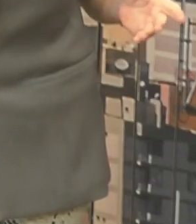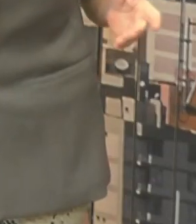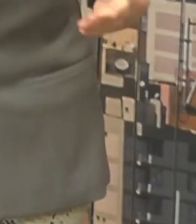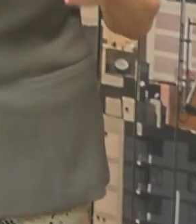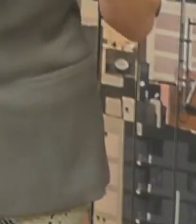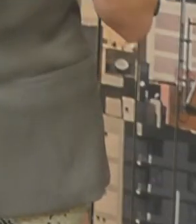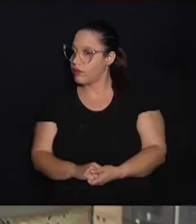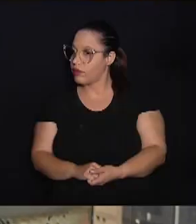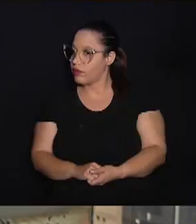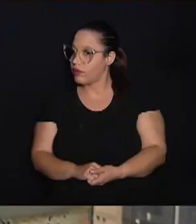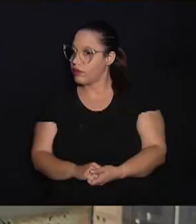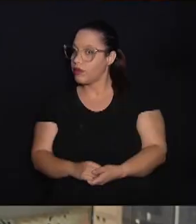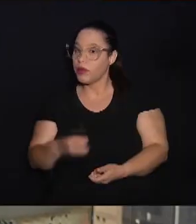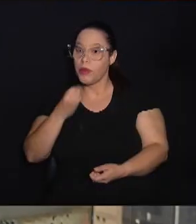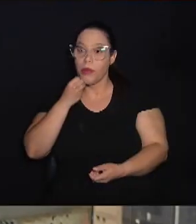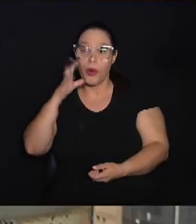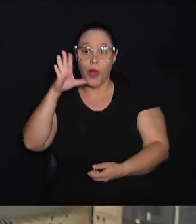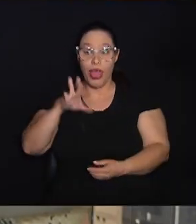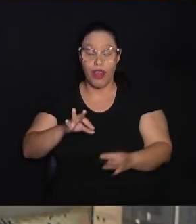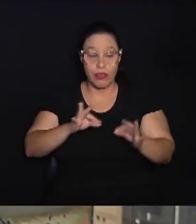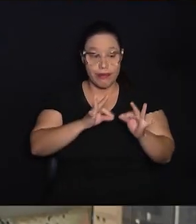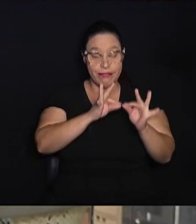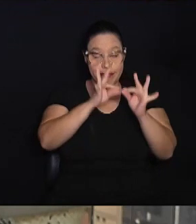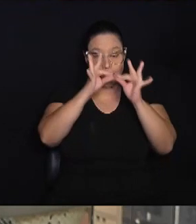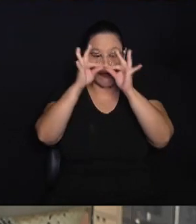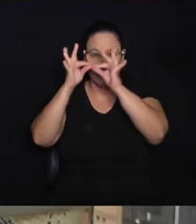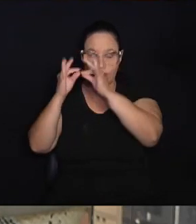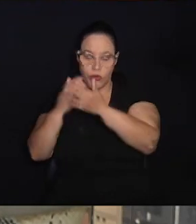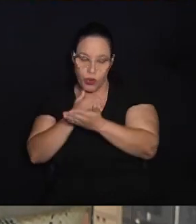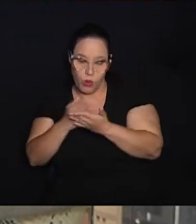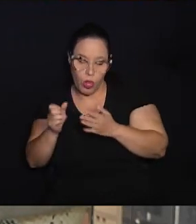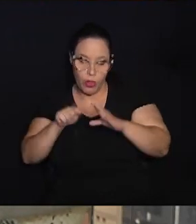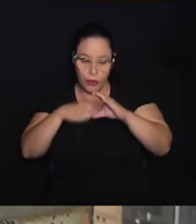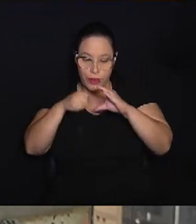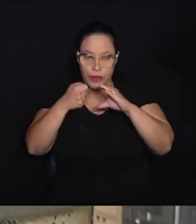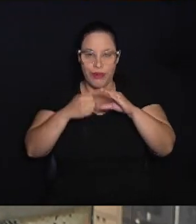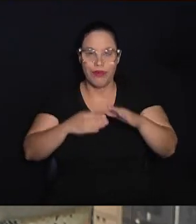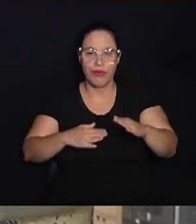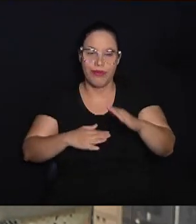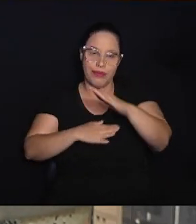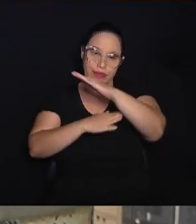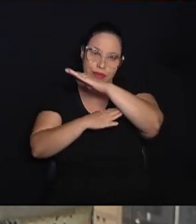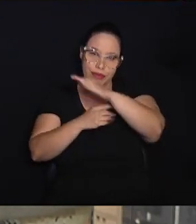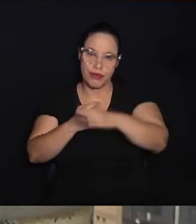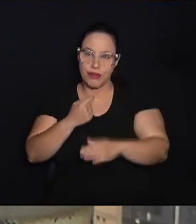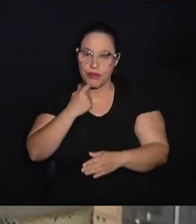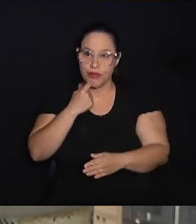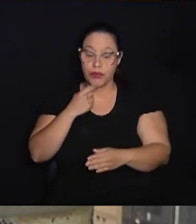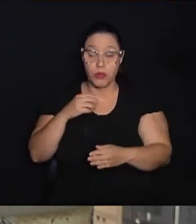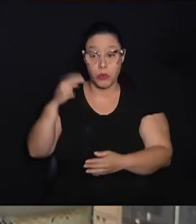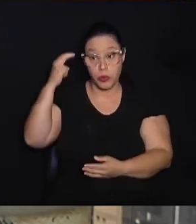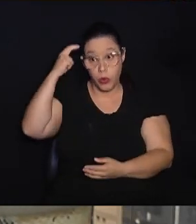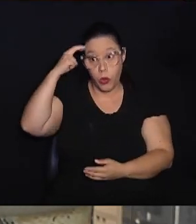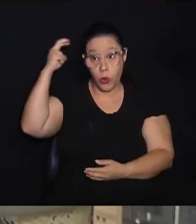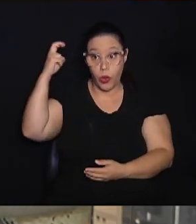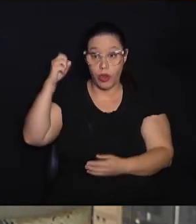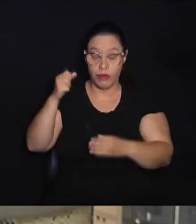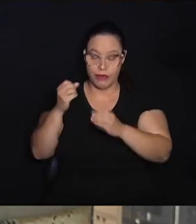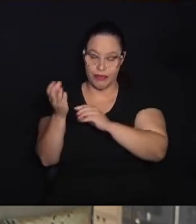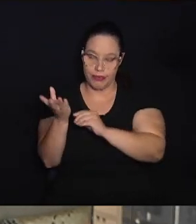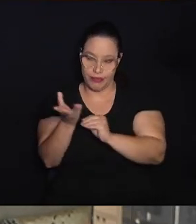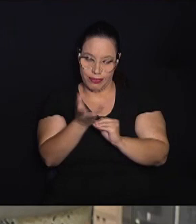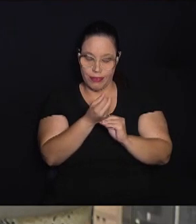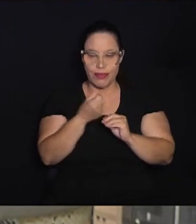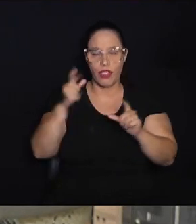muito boa tarde a você de casa que nos assiste estamos começando mais um estúdio Câmara Artes e cultura porque sexou e